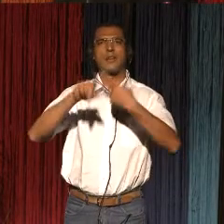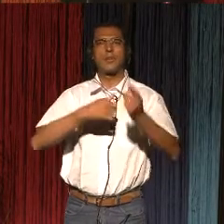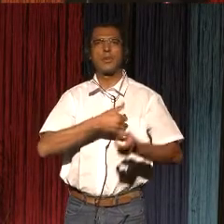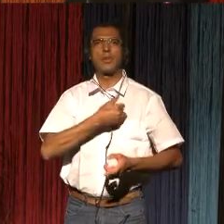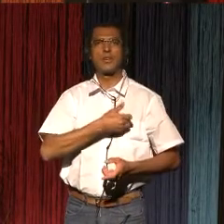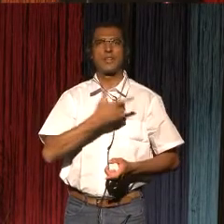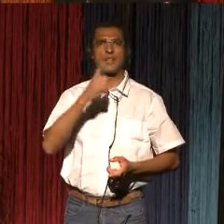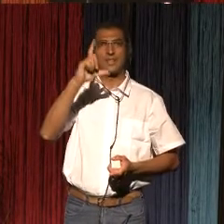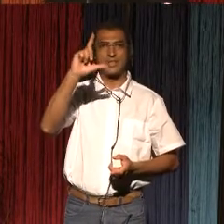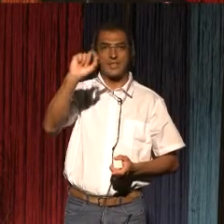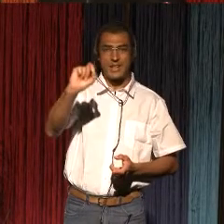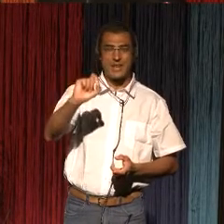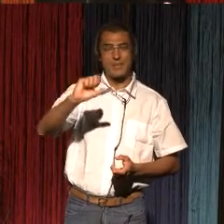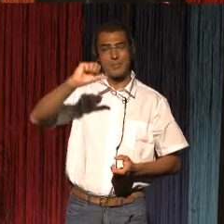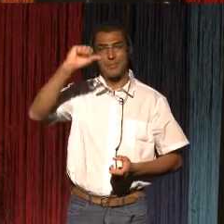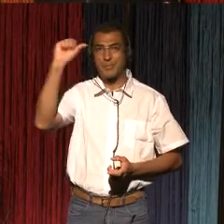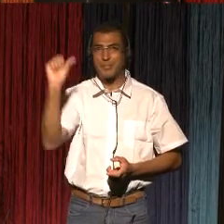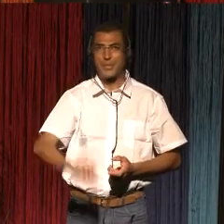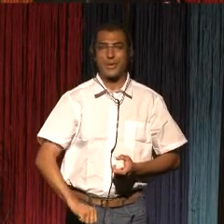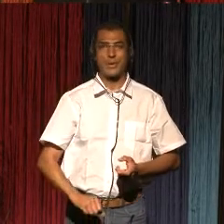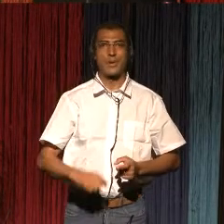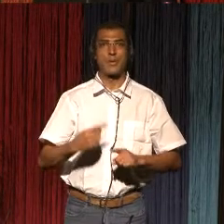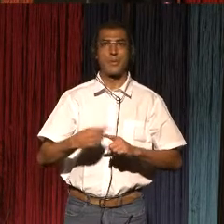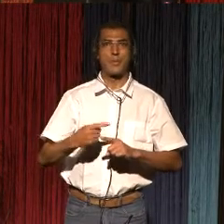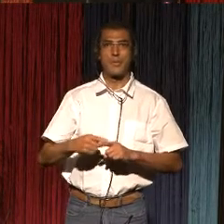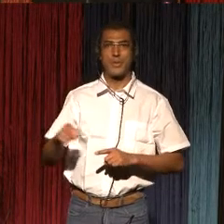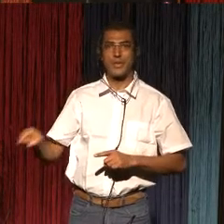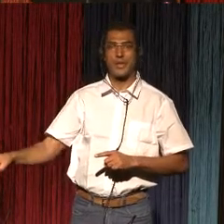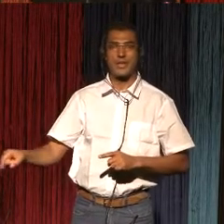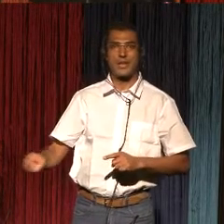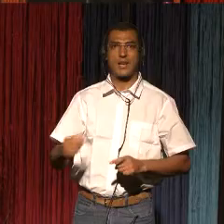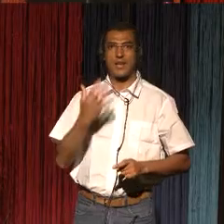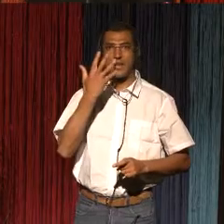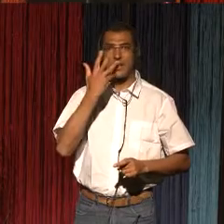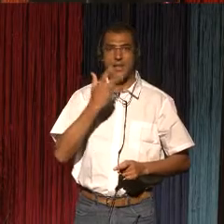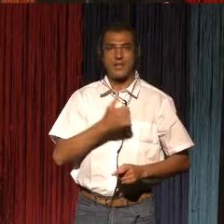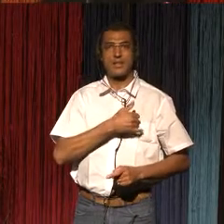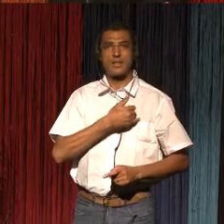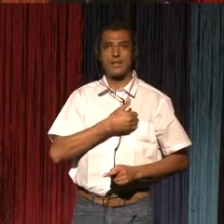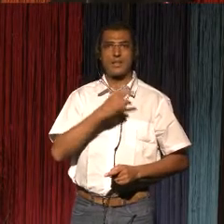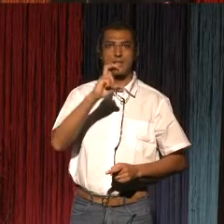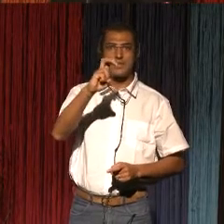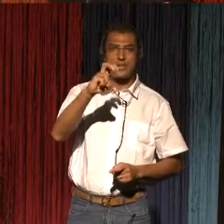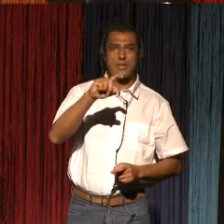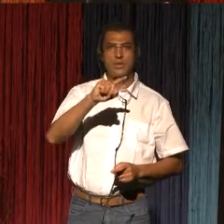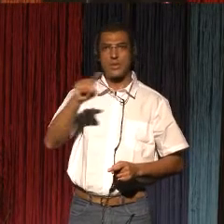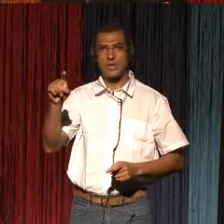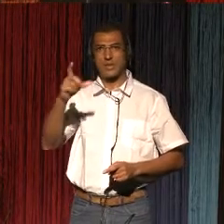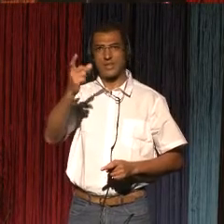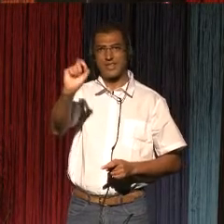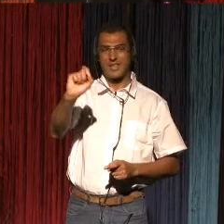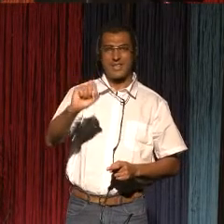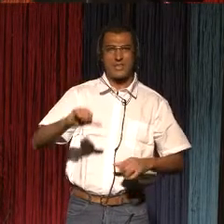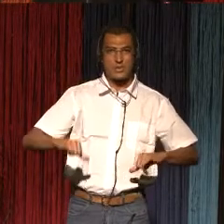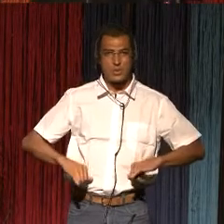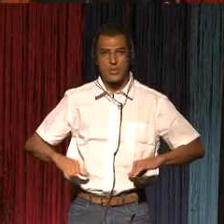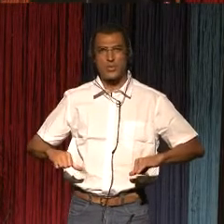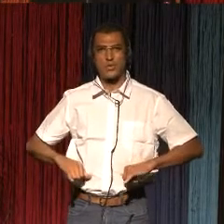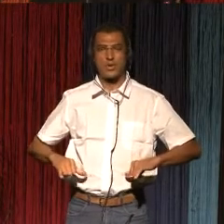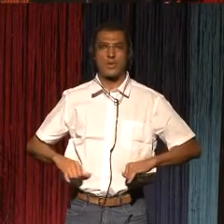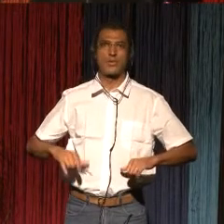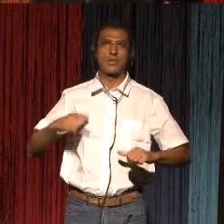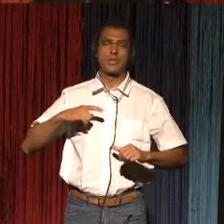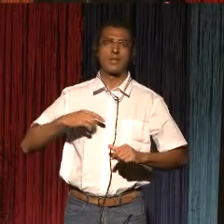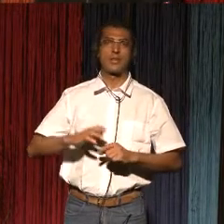telômero é ainda maior. Mas a sensibilidade materna ou o carinho materno